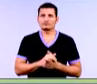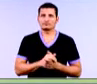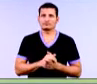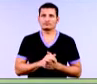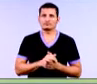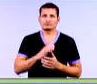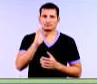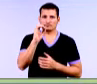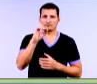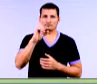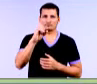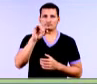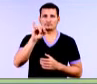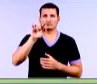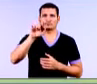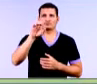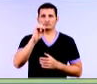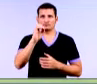Pseudocódigo.